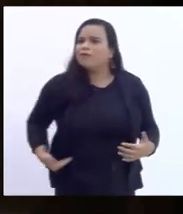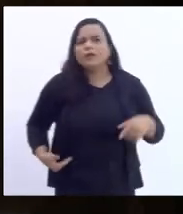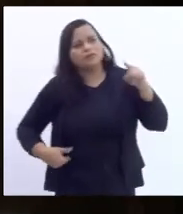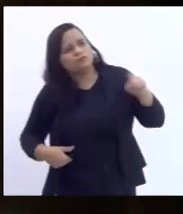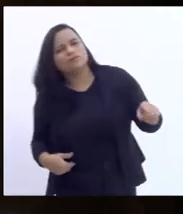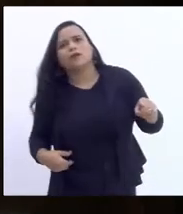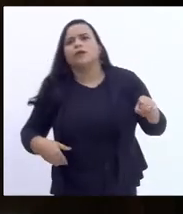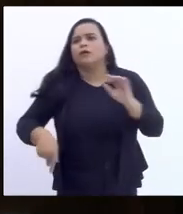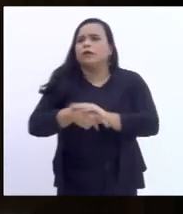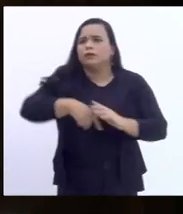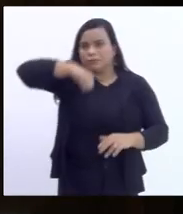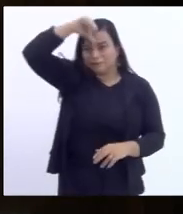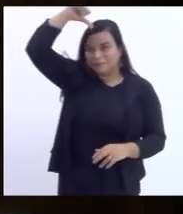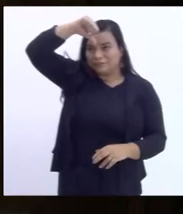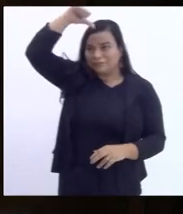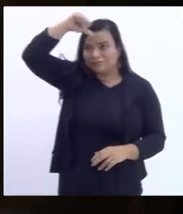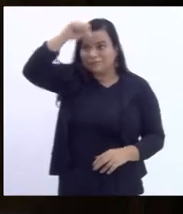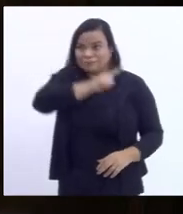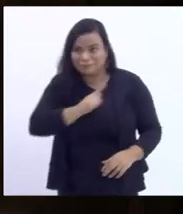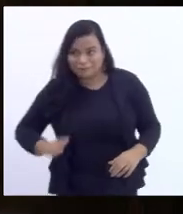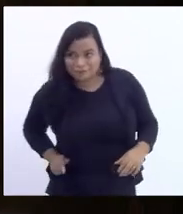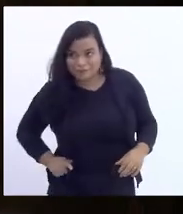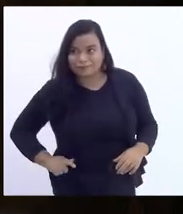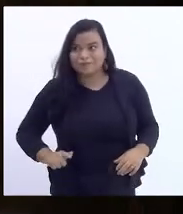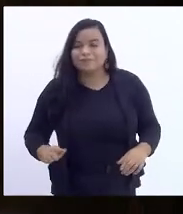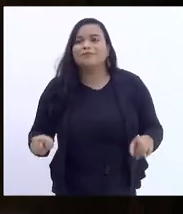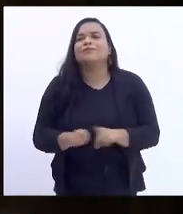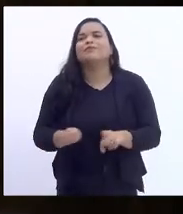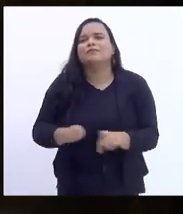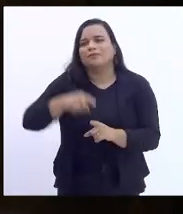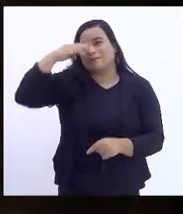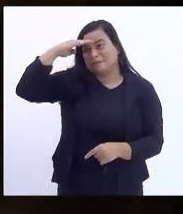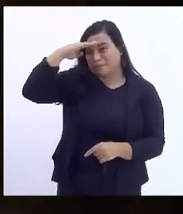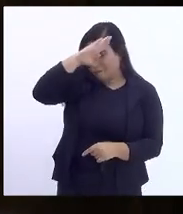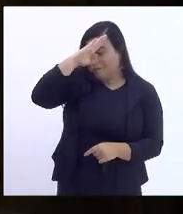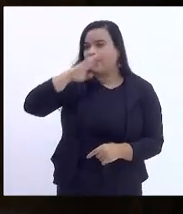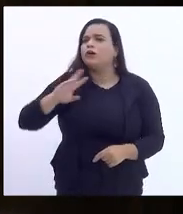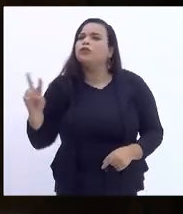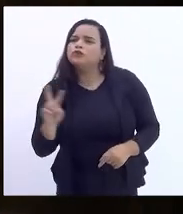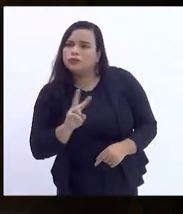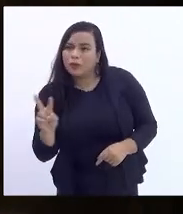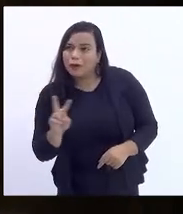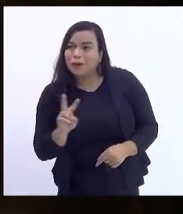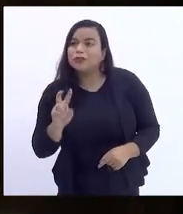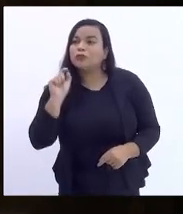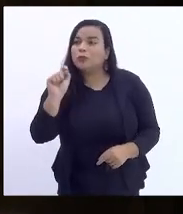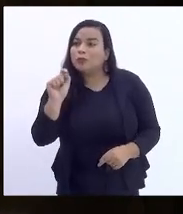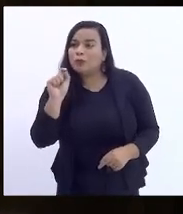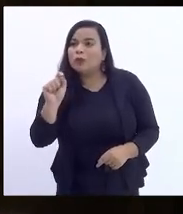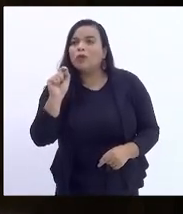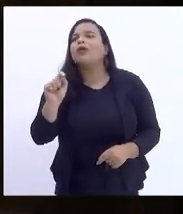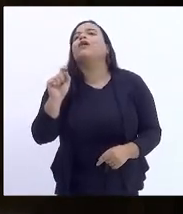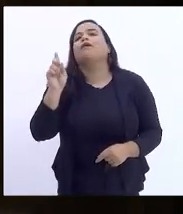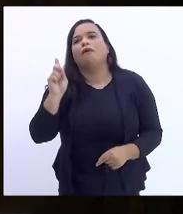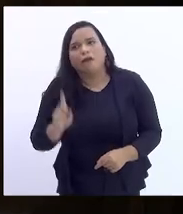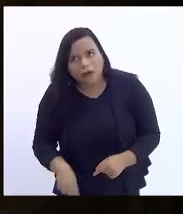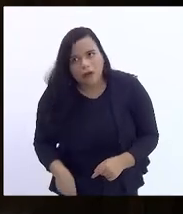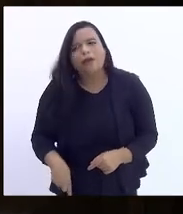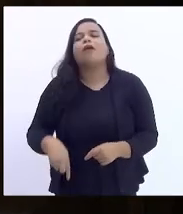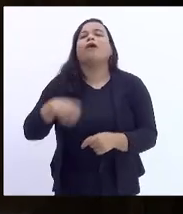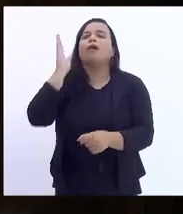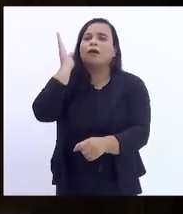aí do Castro a e do bolso custou não faz estável nazista e as comunidades